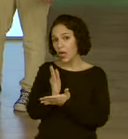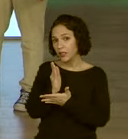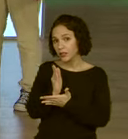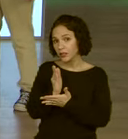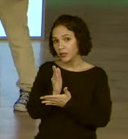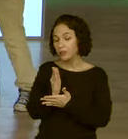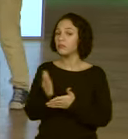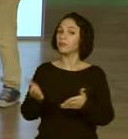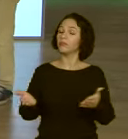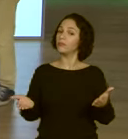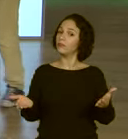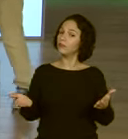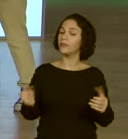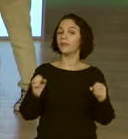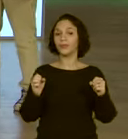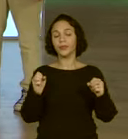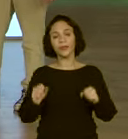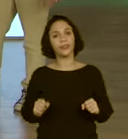prova? Passar numa prova,